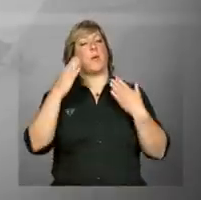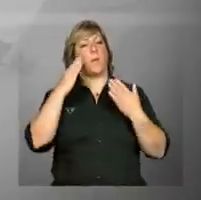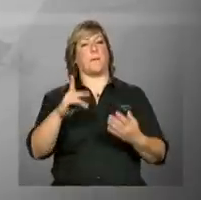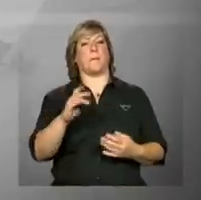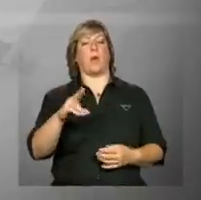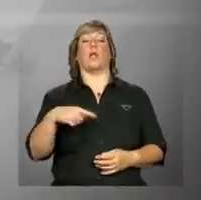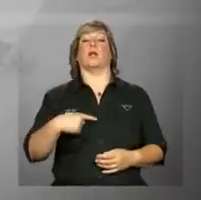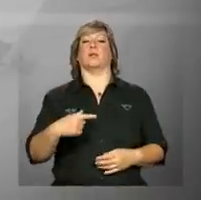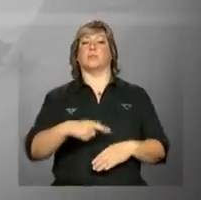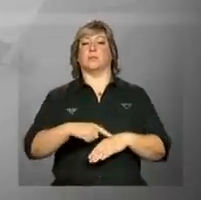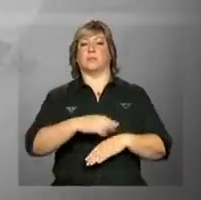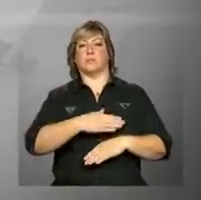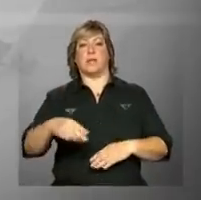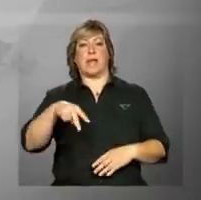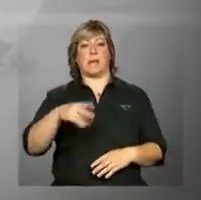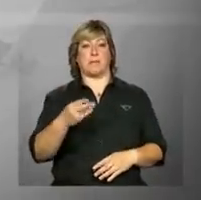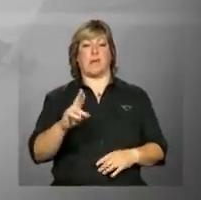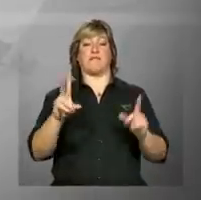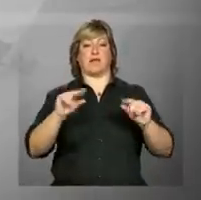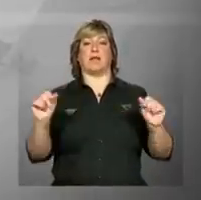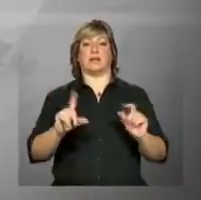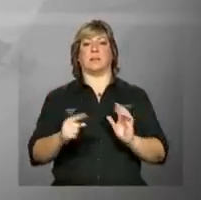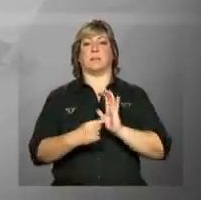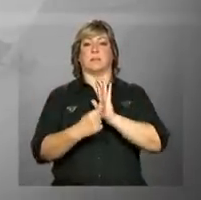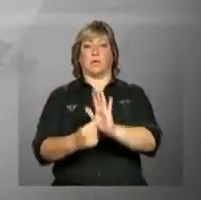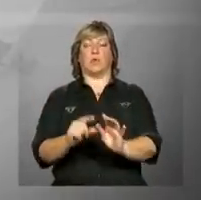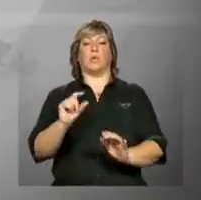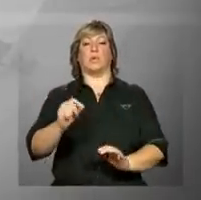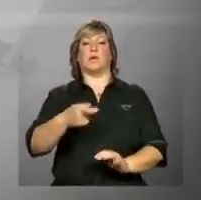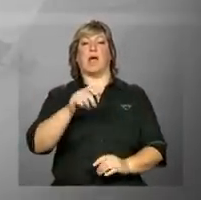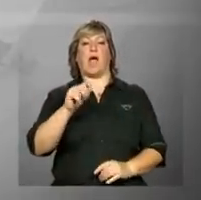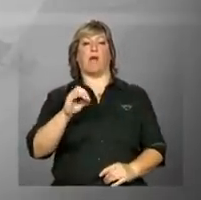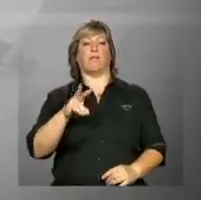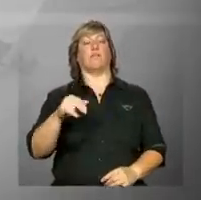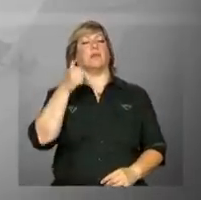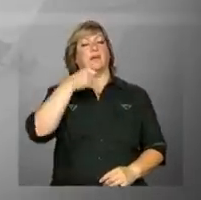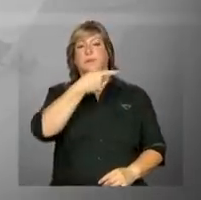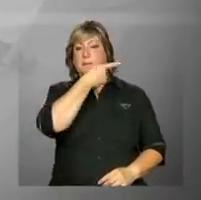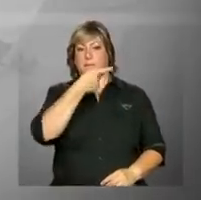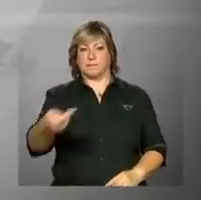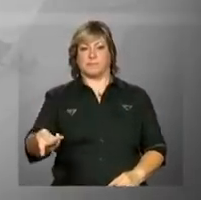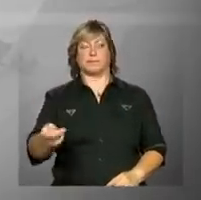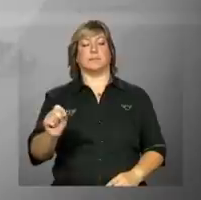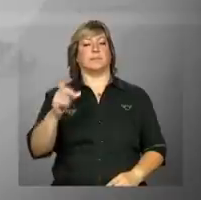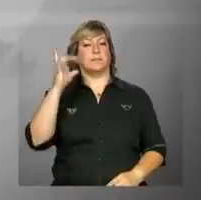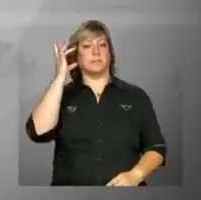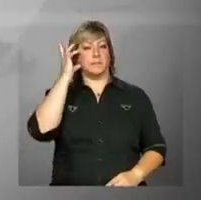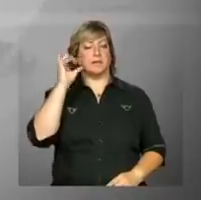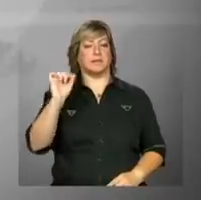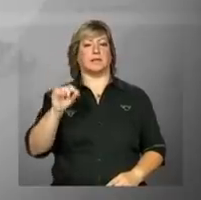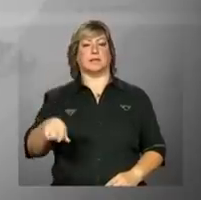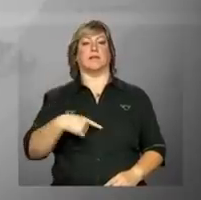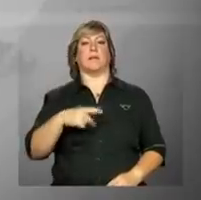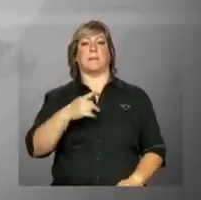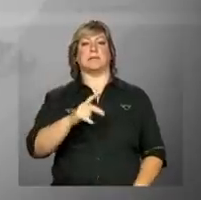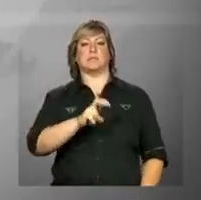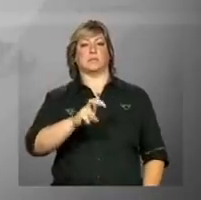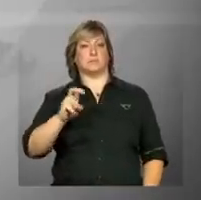Obrigada, Paulo. E logo mais a NBR vai transmitir ao vivo a visita da presidenta Dilma Rousseff às obras da plataforma